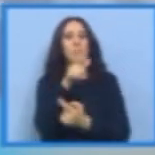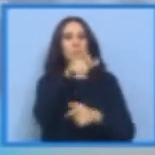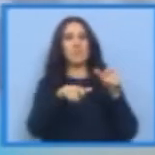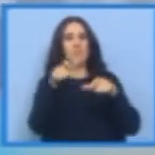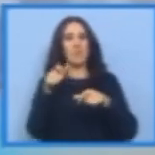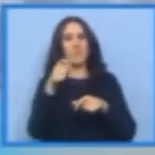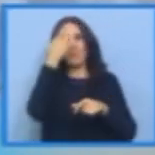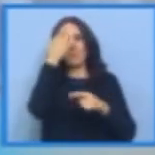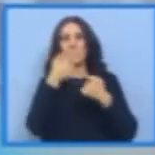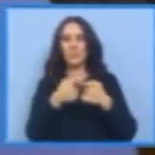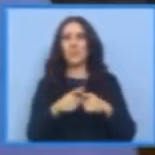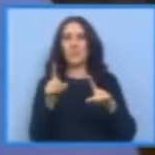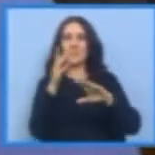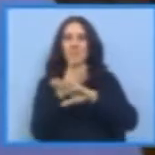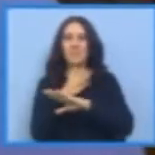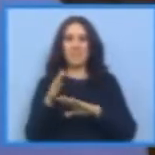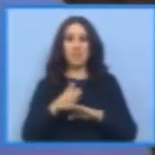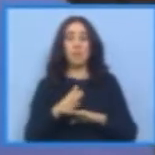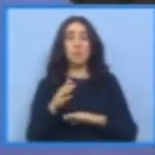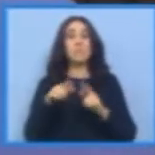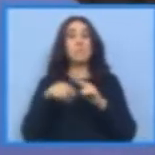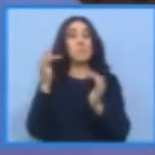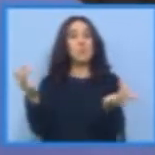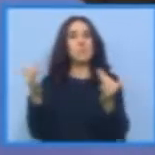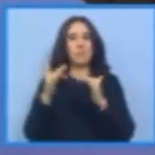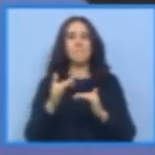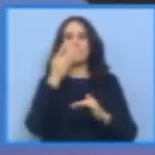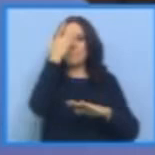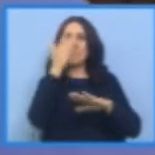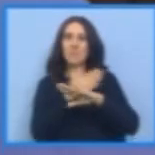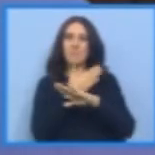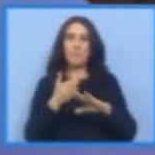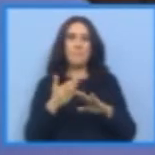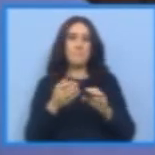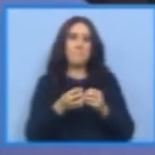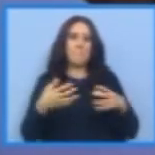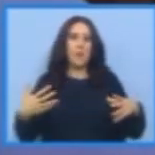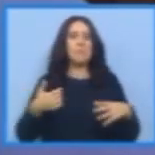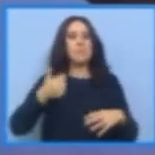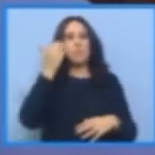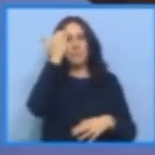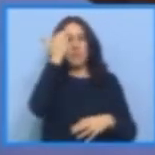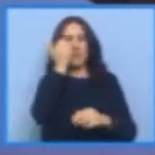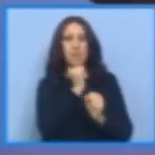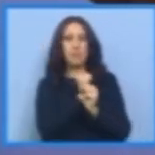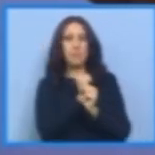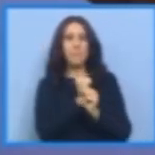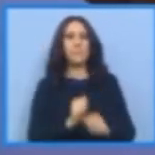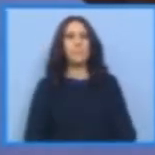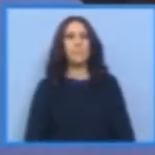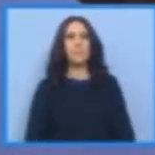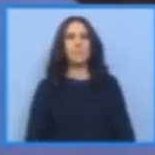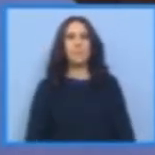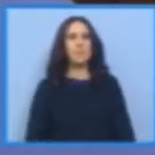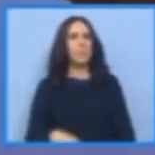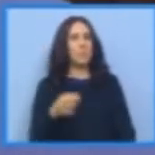dividida nestas questões, então com a chegada dos refugiados mais dividida ficou. Portanto, o que temos que trabalhar é mentalidades. Não é uma minoria essa